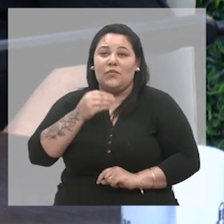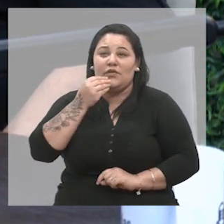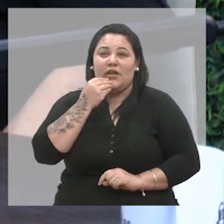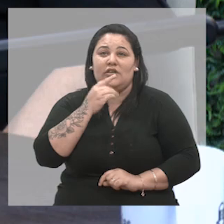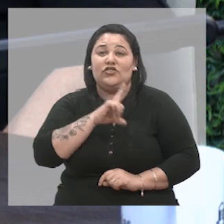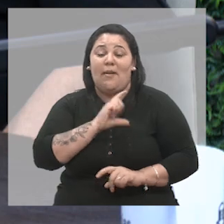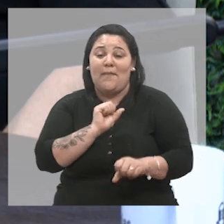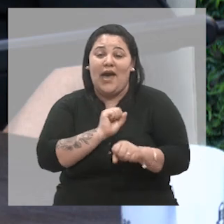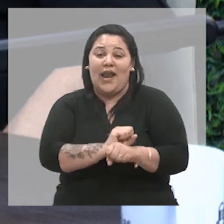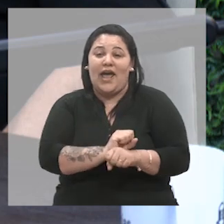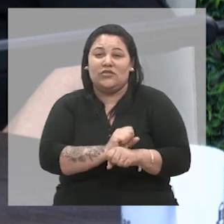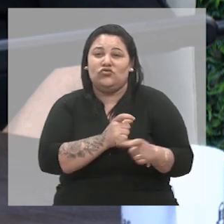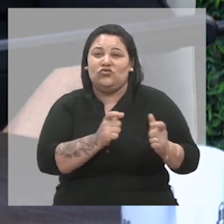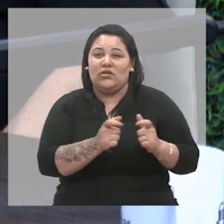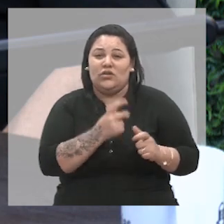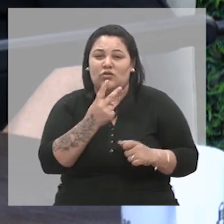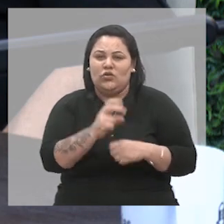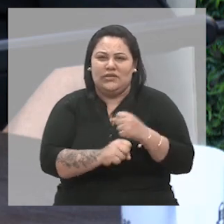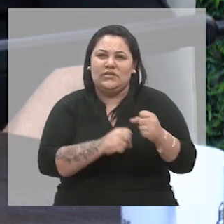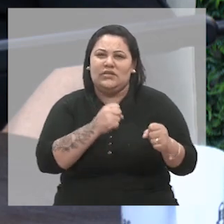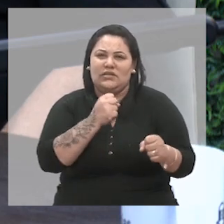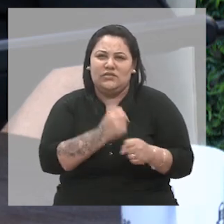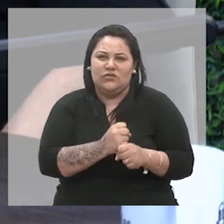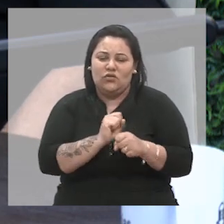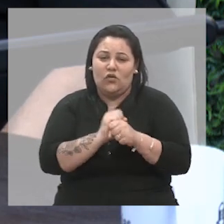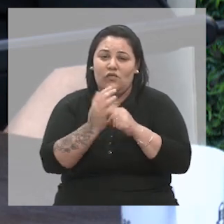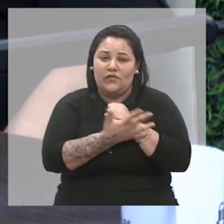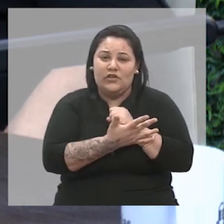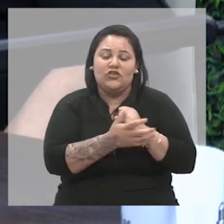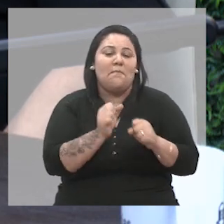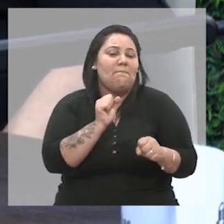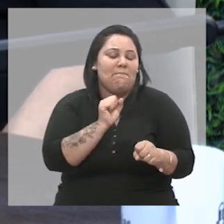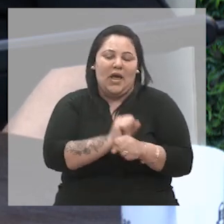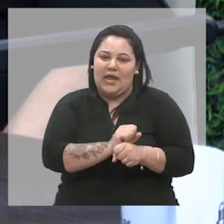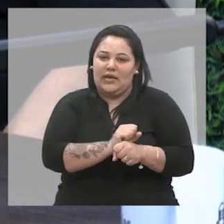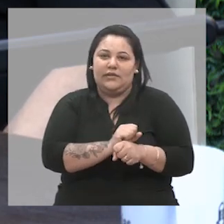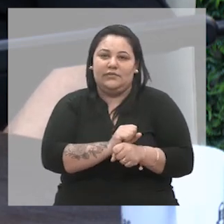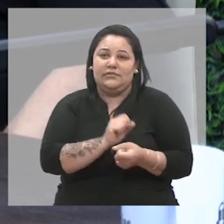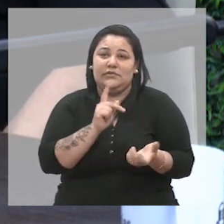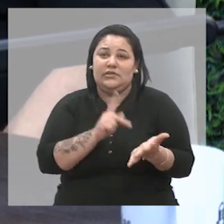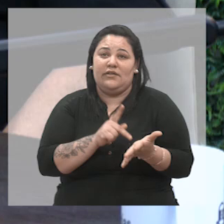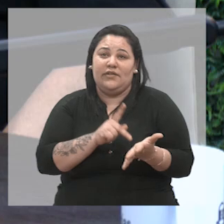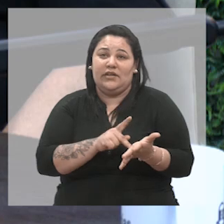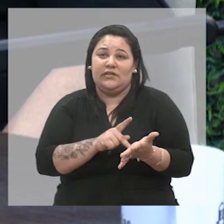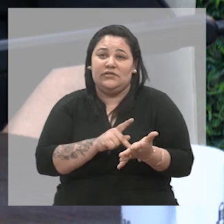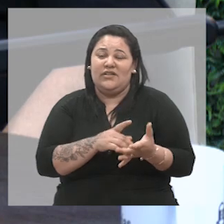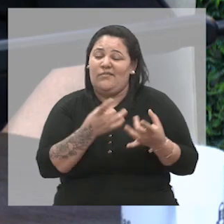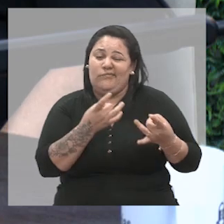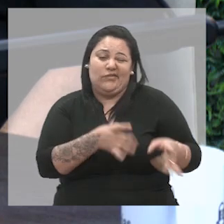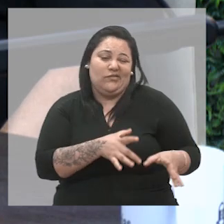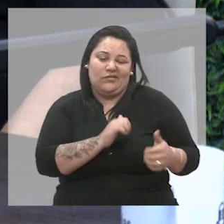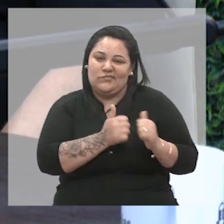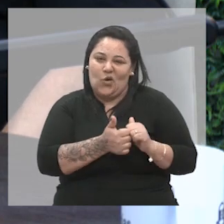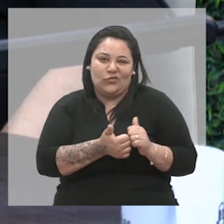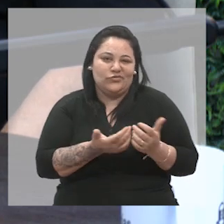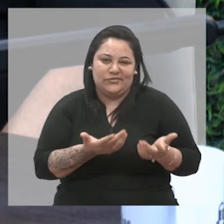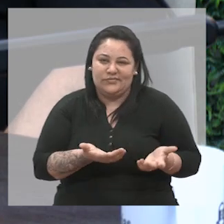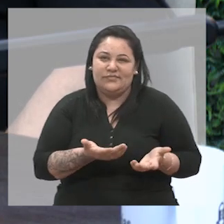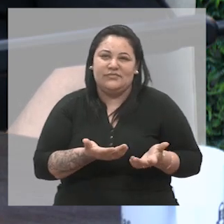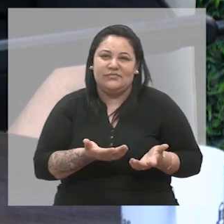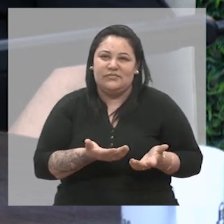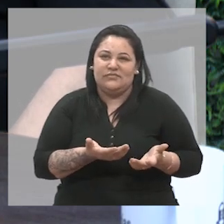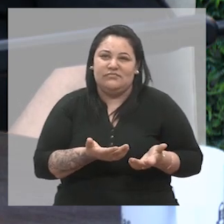a oportunidade aí, eu tinha parado de jogar por 2 anos na pandemia, parei de jogar total e, na verdade, eu tinha meio que até largado o